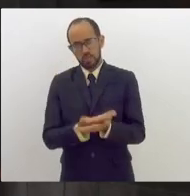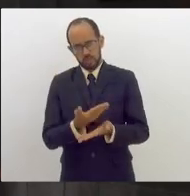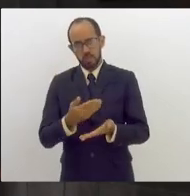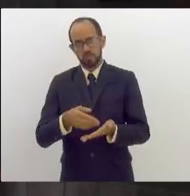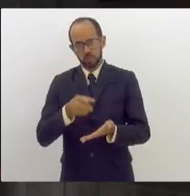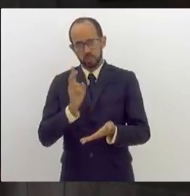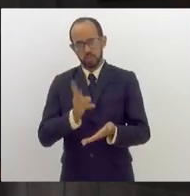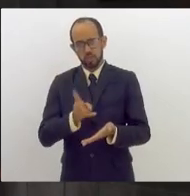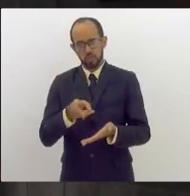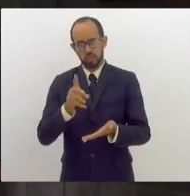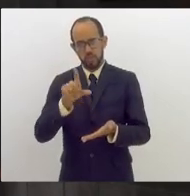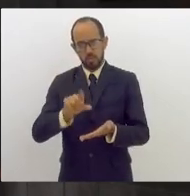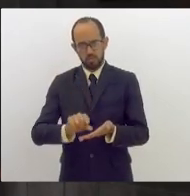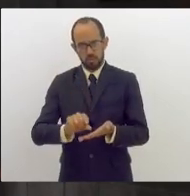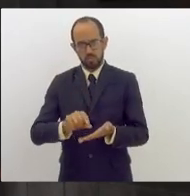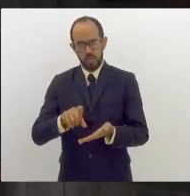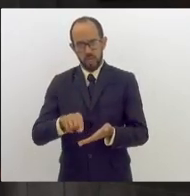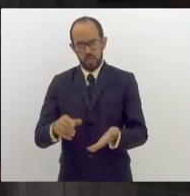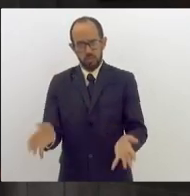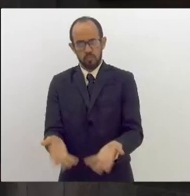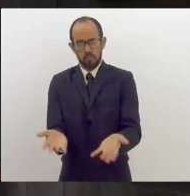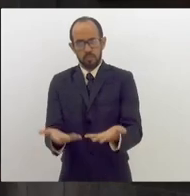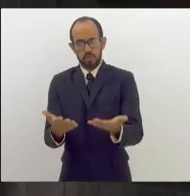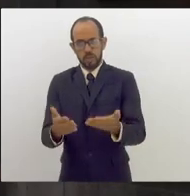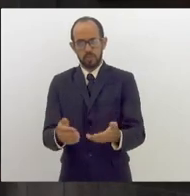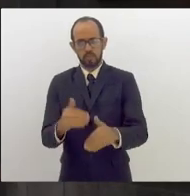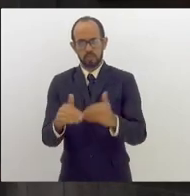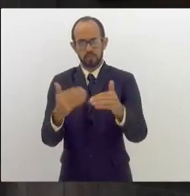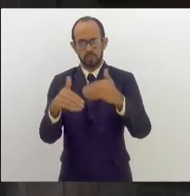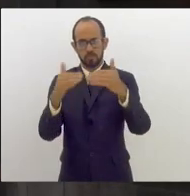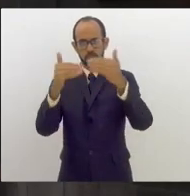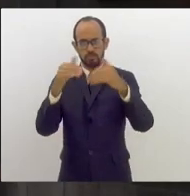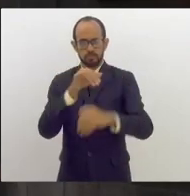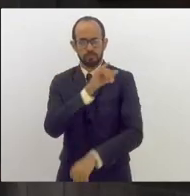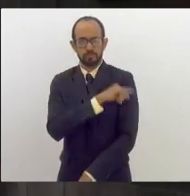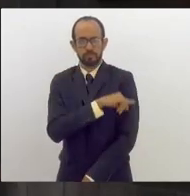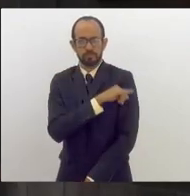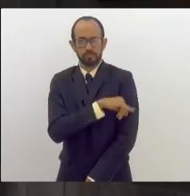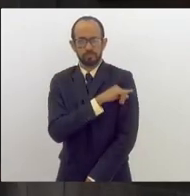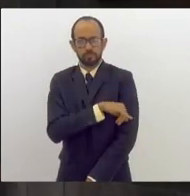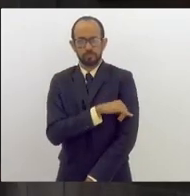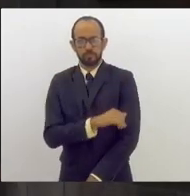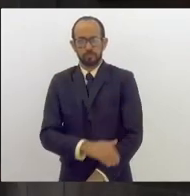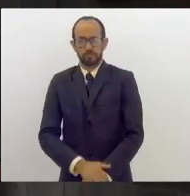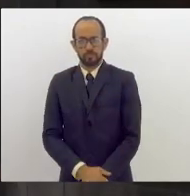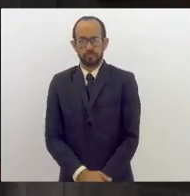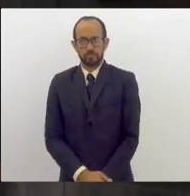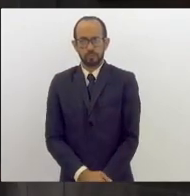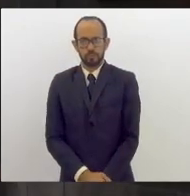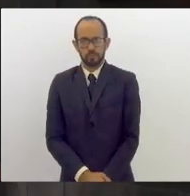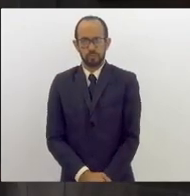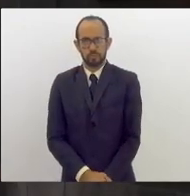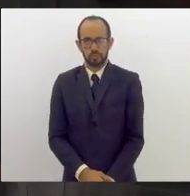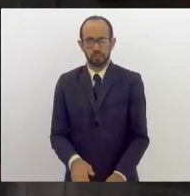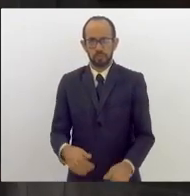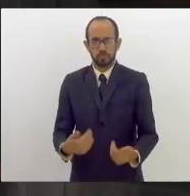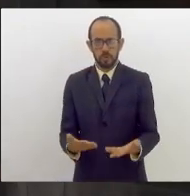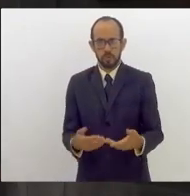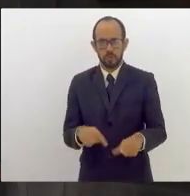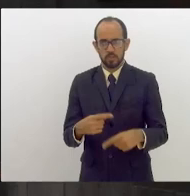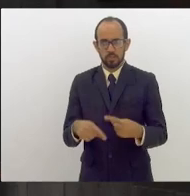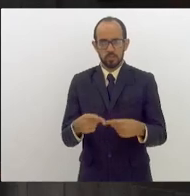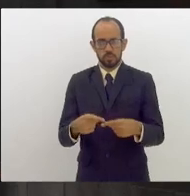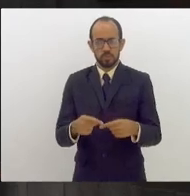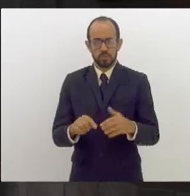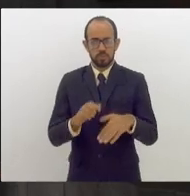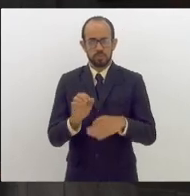fomentarmos também o desenvolvimento do Estado do Rio de Janeiro porque sabemos que a partir do momento que as empresas as pessoas